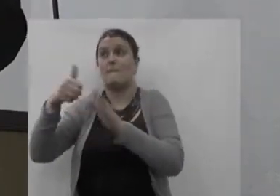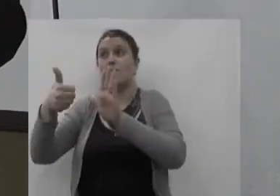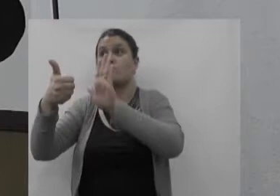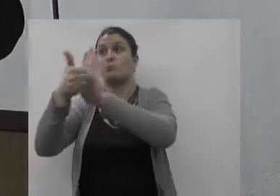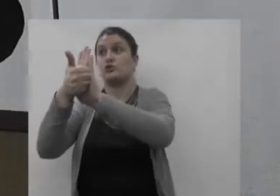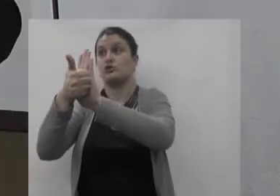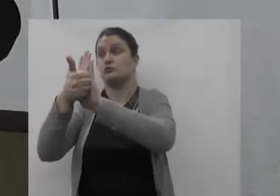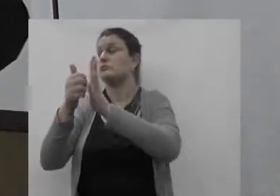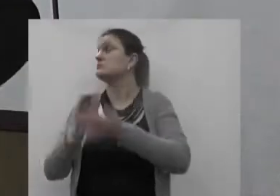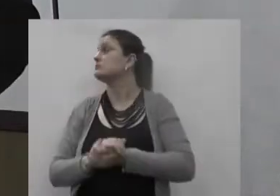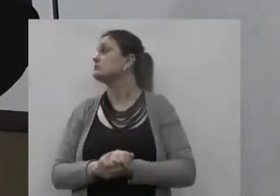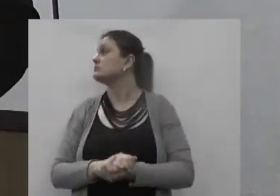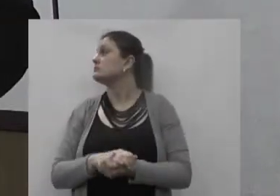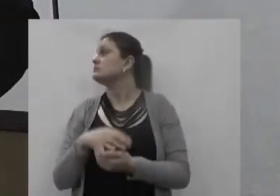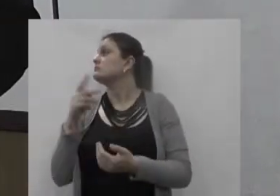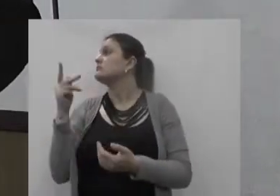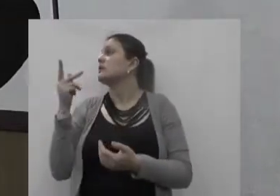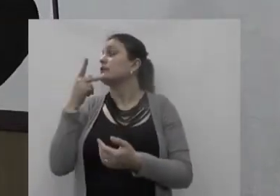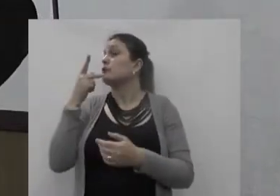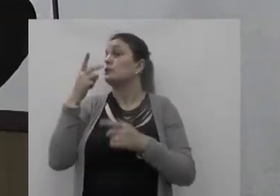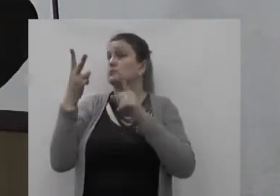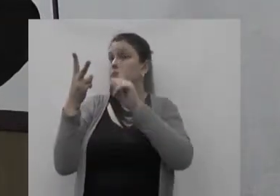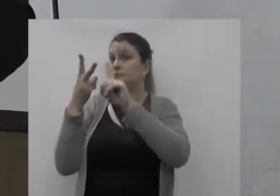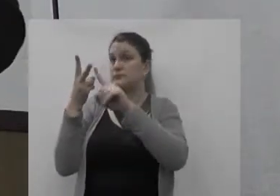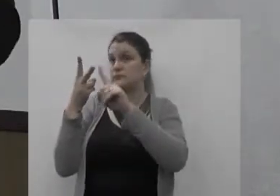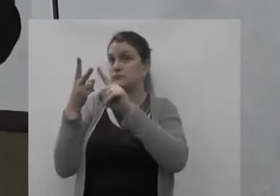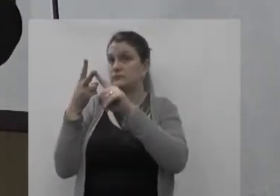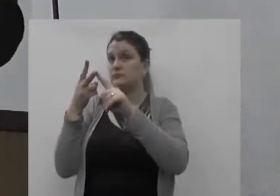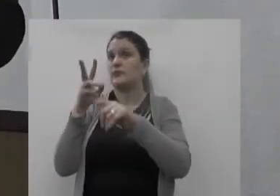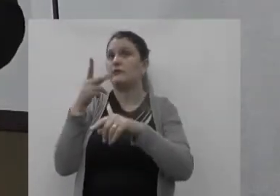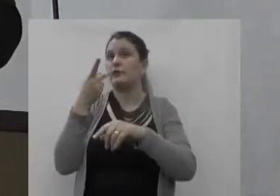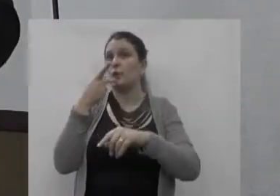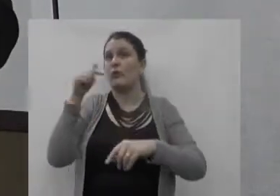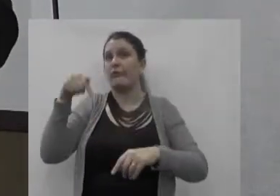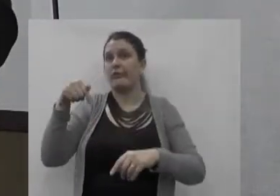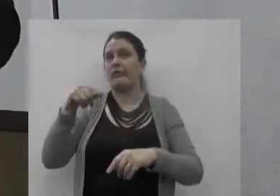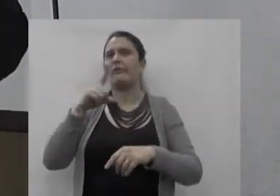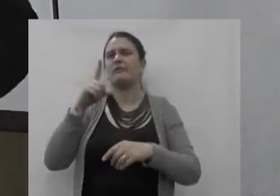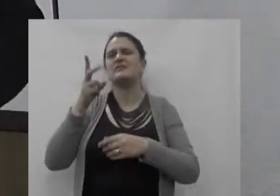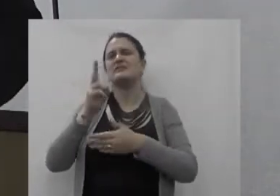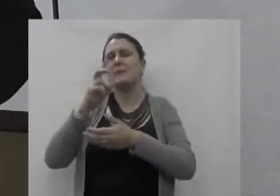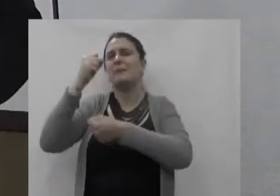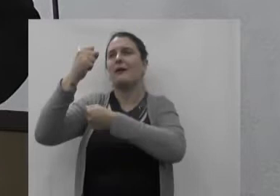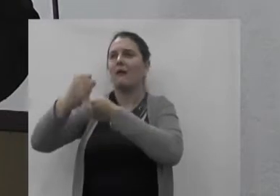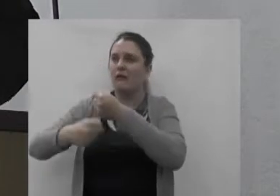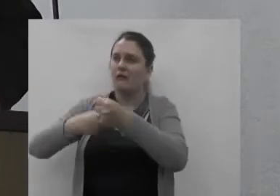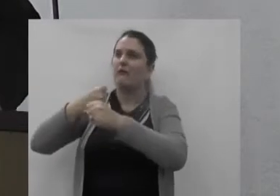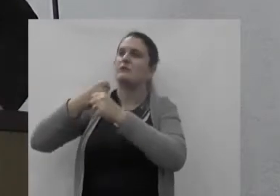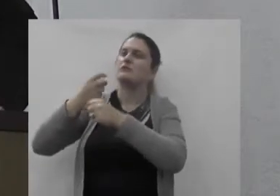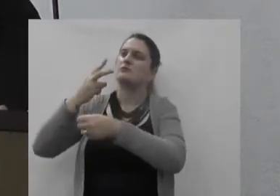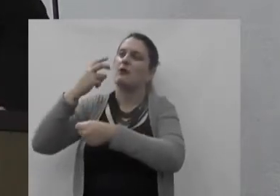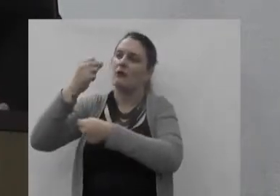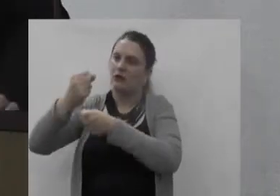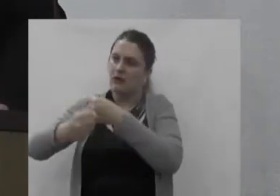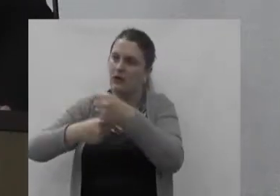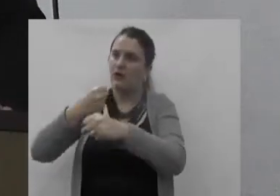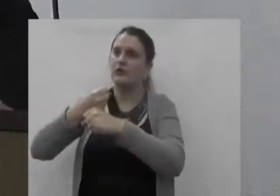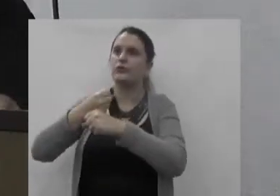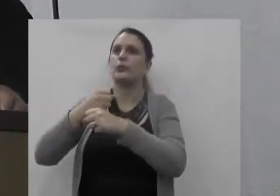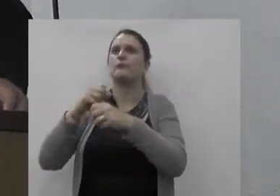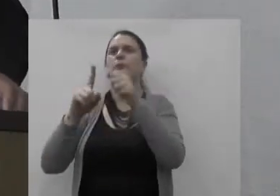de relatar aos senhores é que nós temos recebido anualmente, né, ou